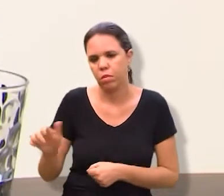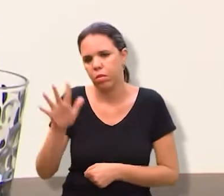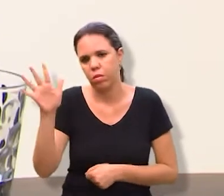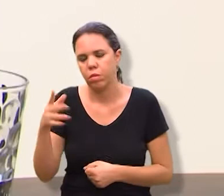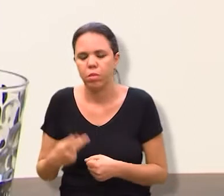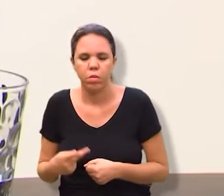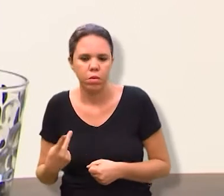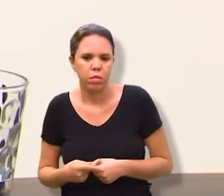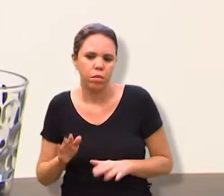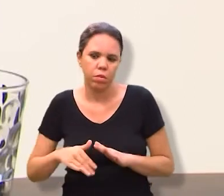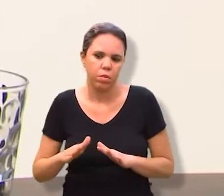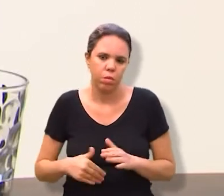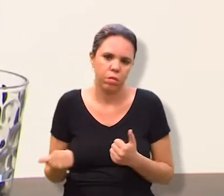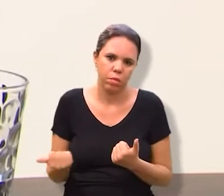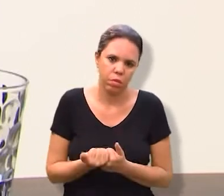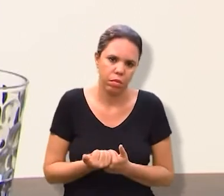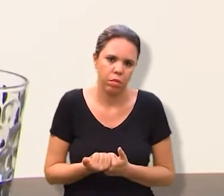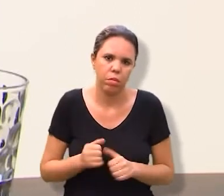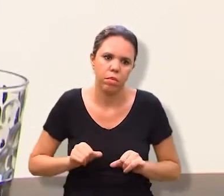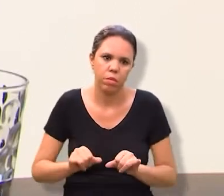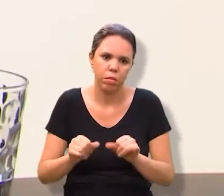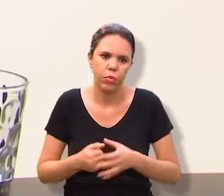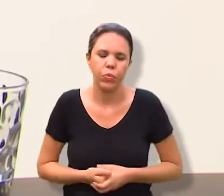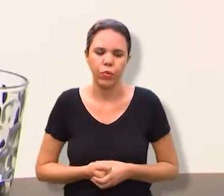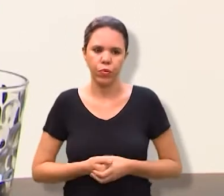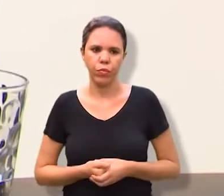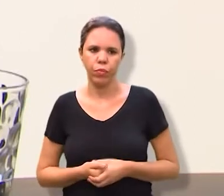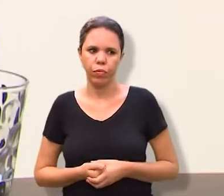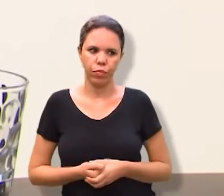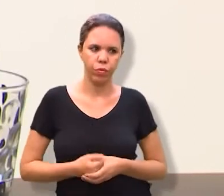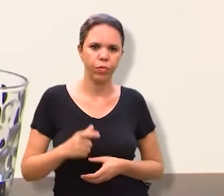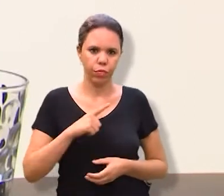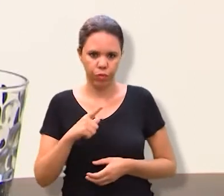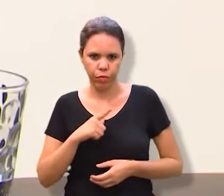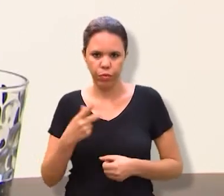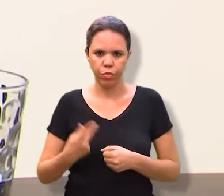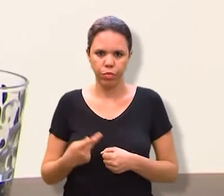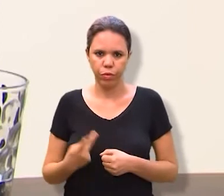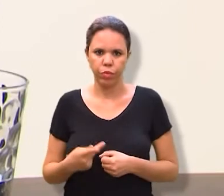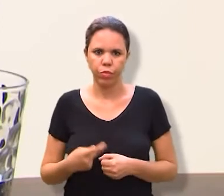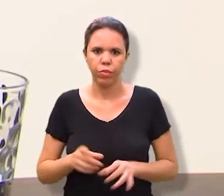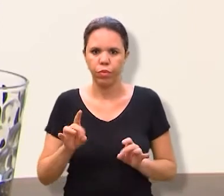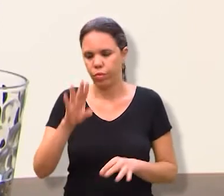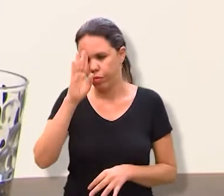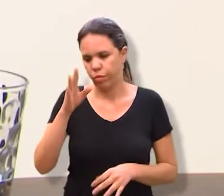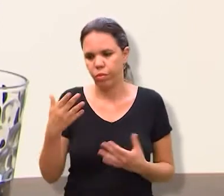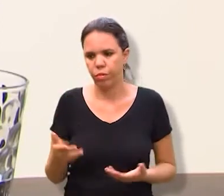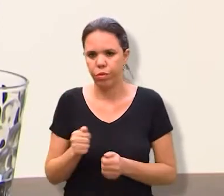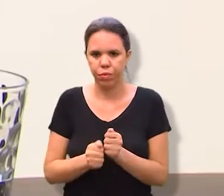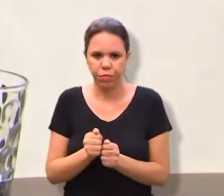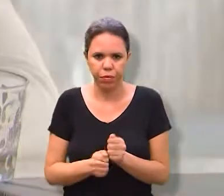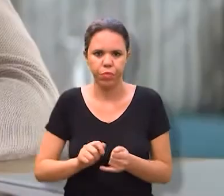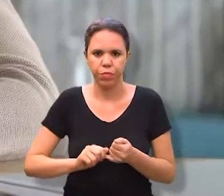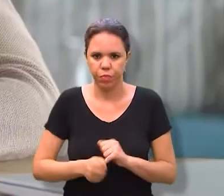produtos mais caros por produtos mais baratos, mesmo no supermercado, né? tem os produtos essenciais,